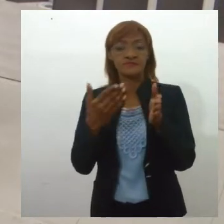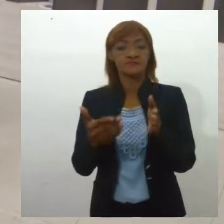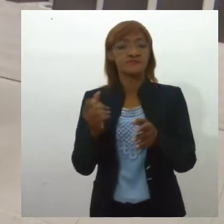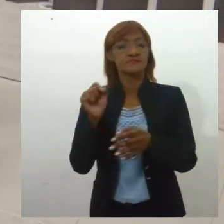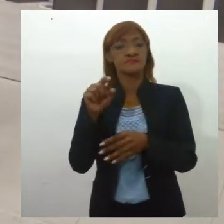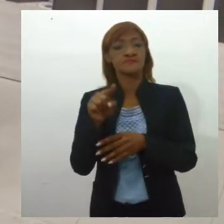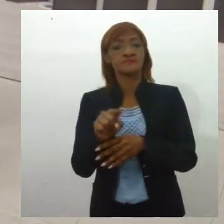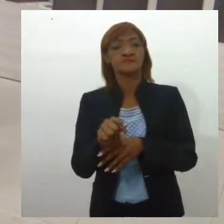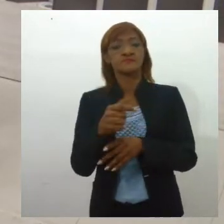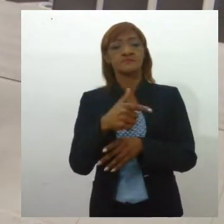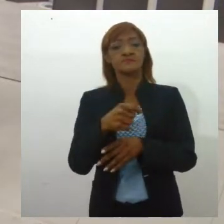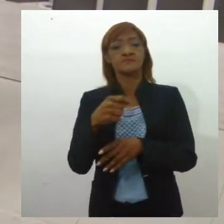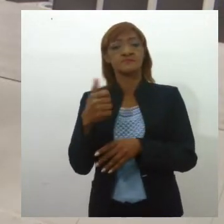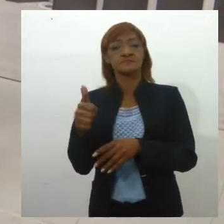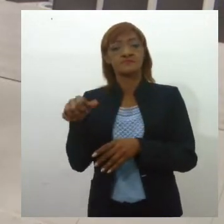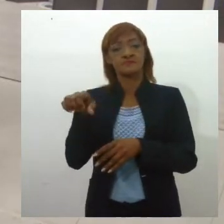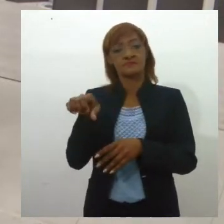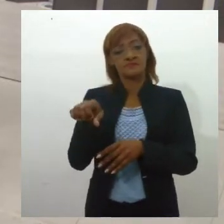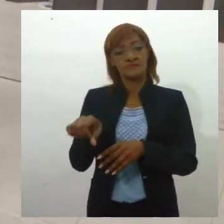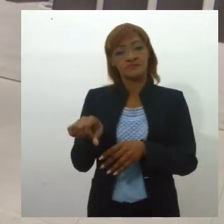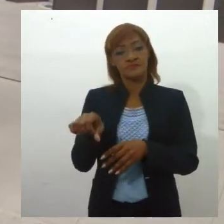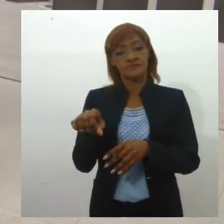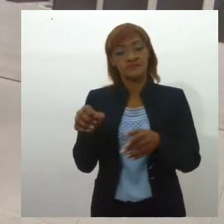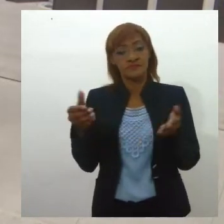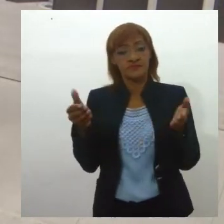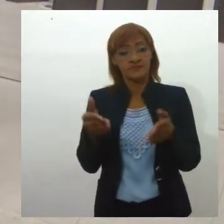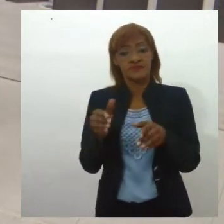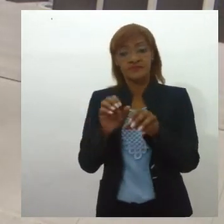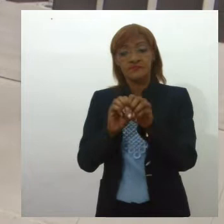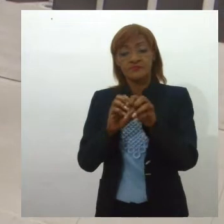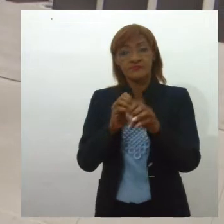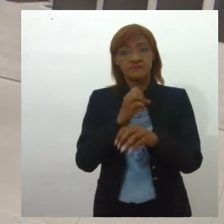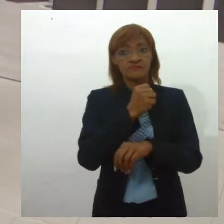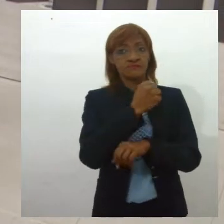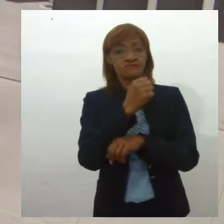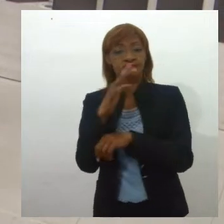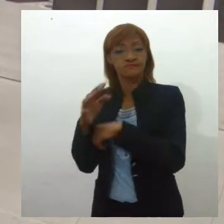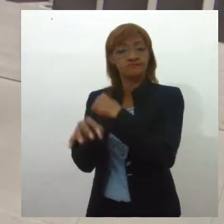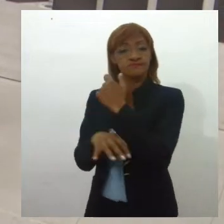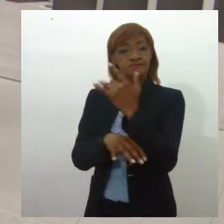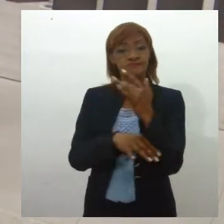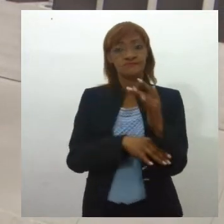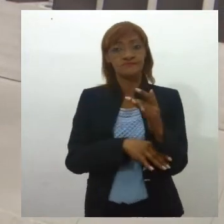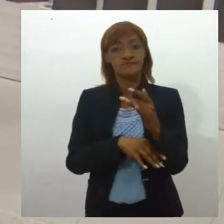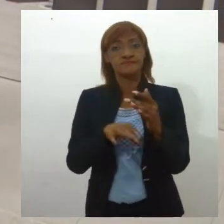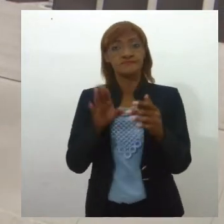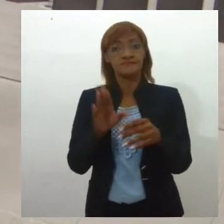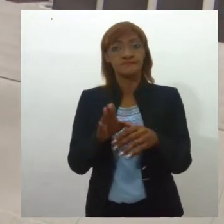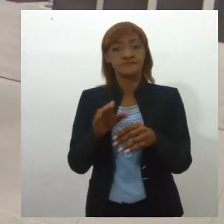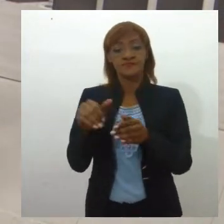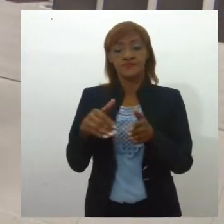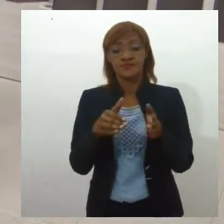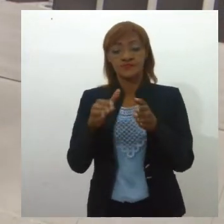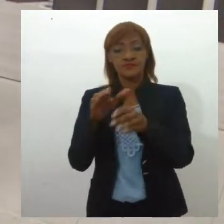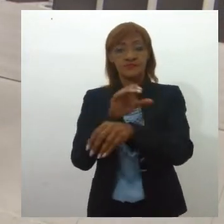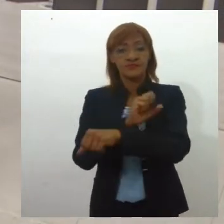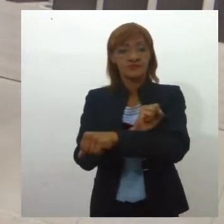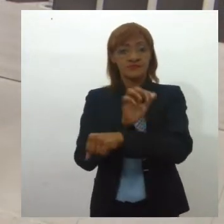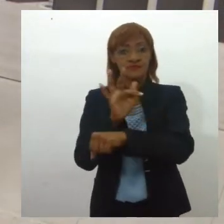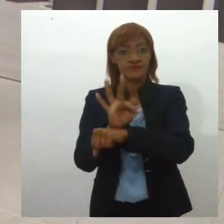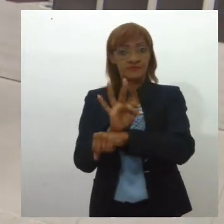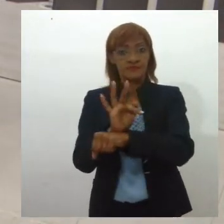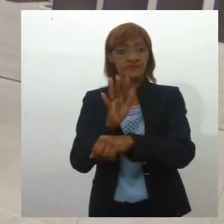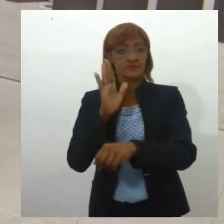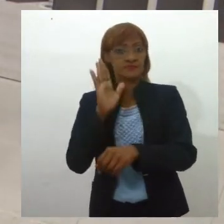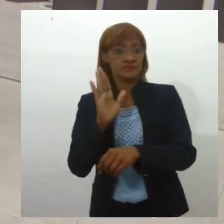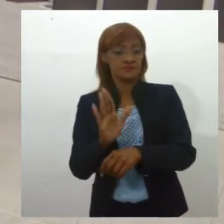desde 2019, vem promovendo a educação ambiental e ações na bacia do Rio São Francisco. Para marcar o fim do projeto, foi lançado